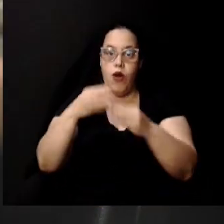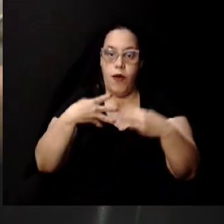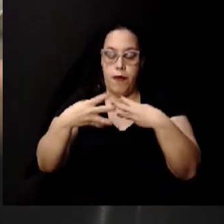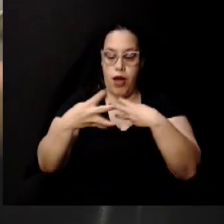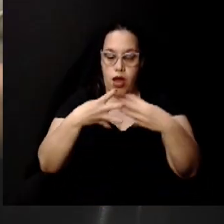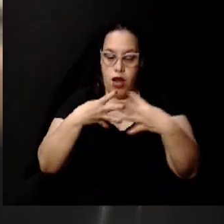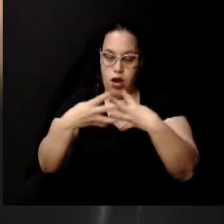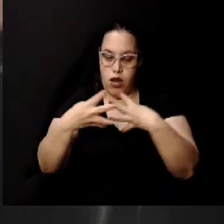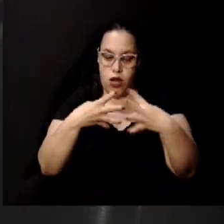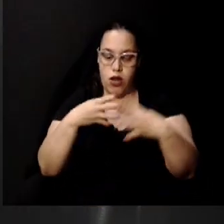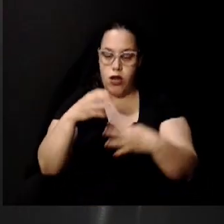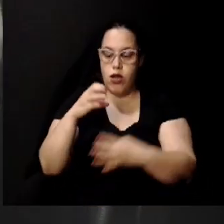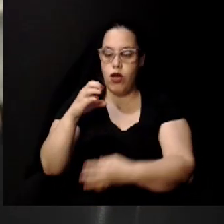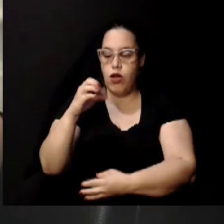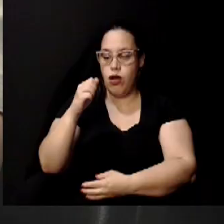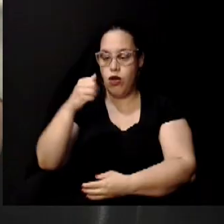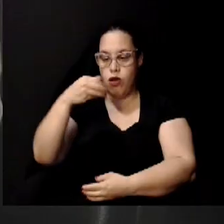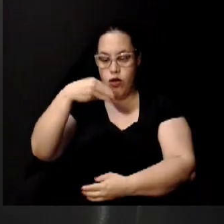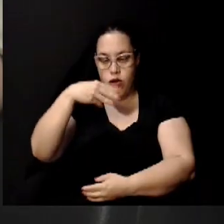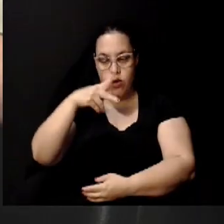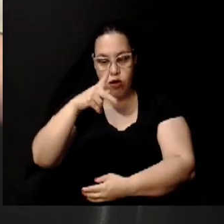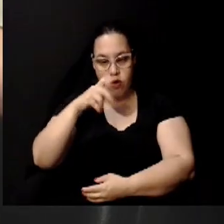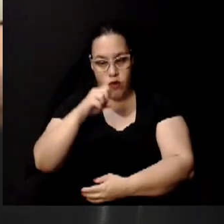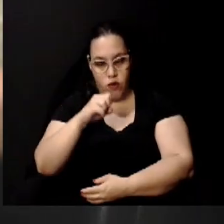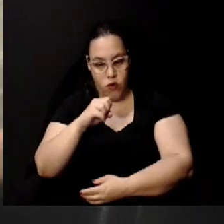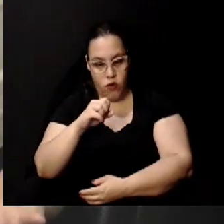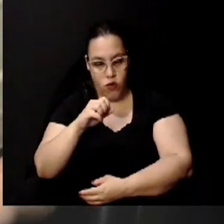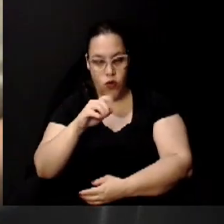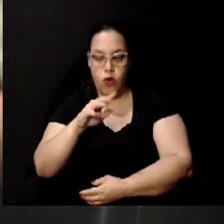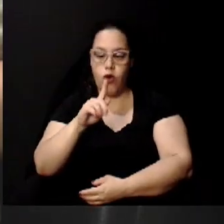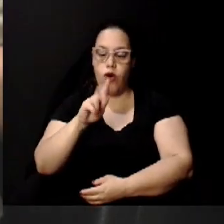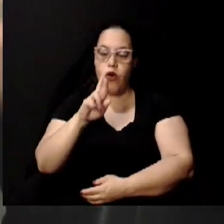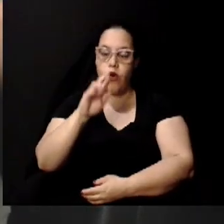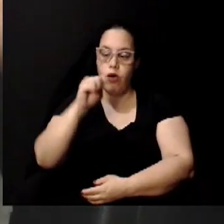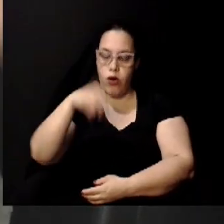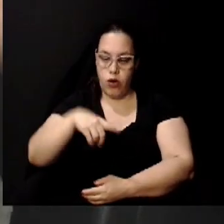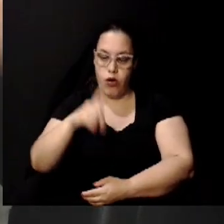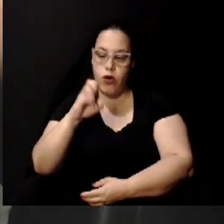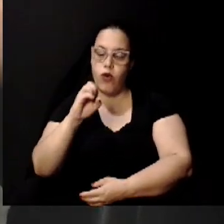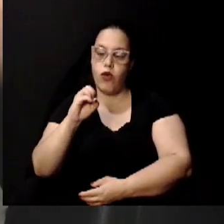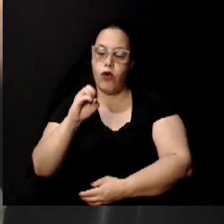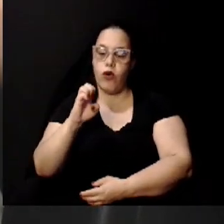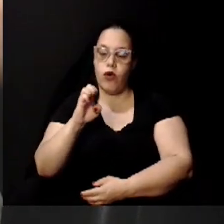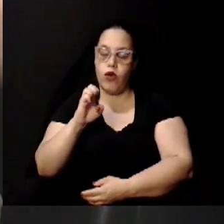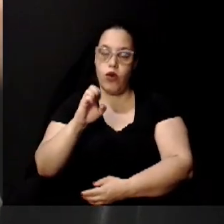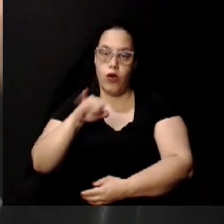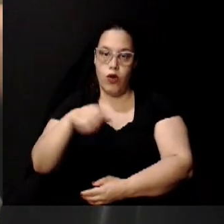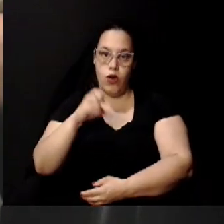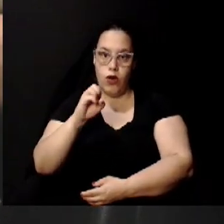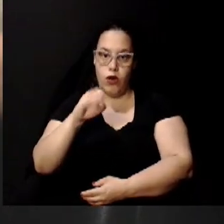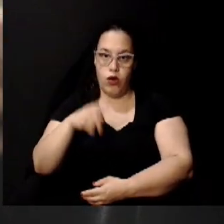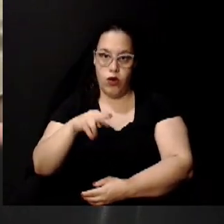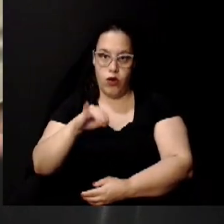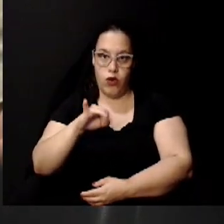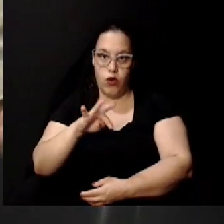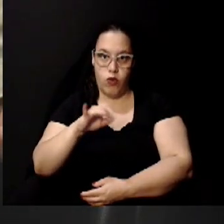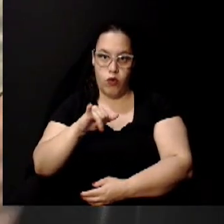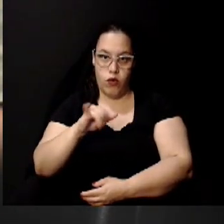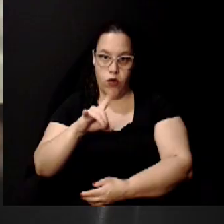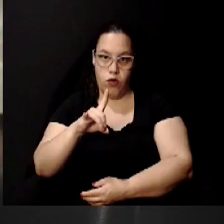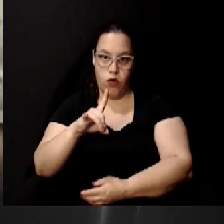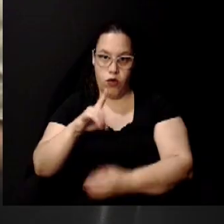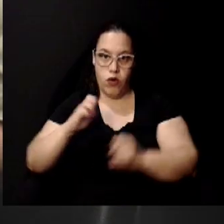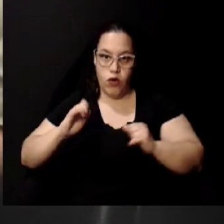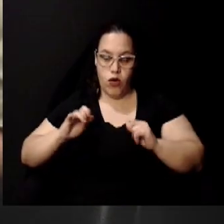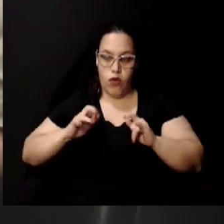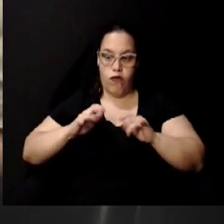Campo Grande, enfim, a gente está vendo assim, a John Boy, então, assim, é um negócio, né, que é empreendimento imobiliário a rodo.